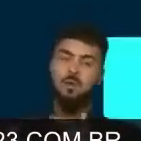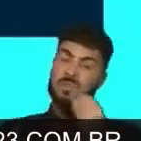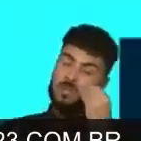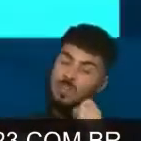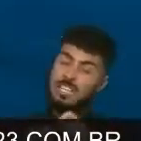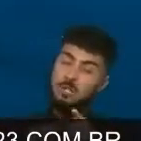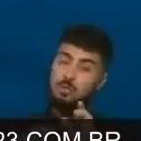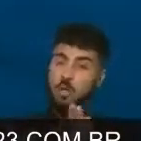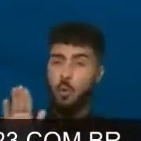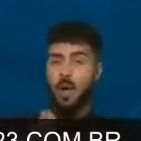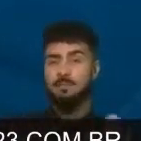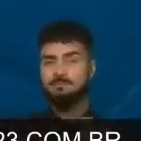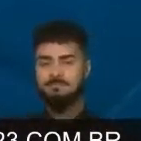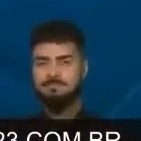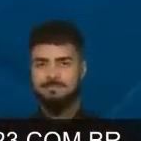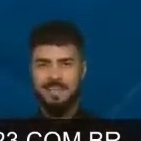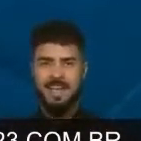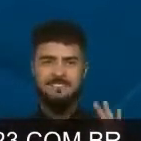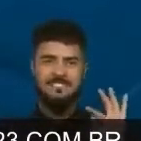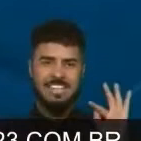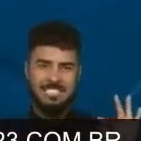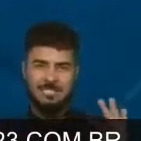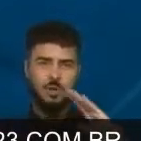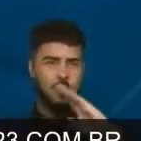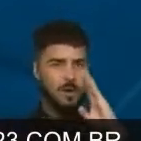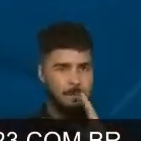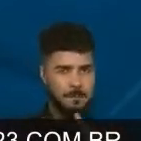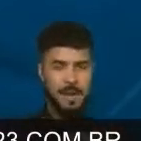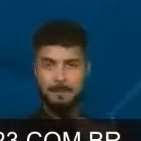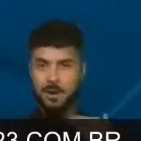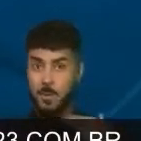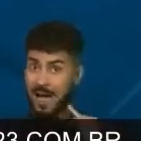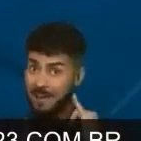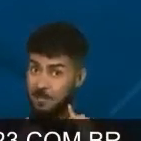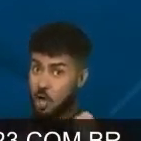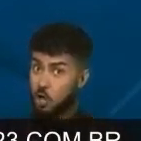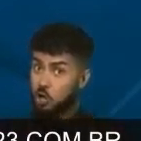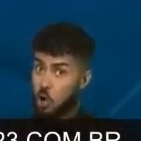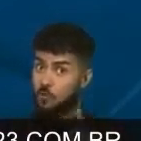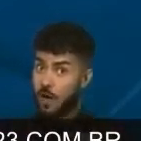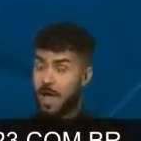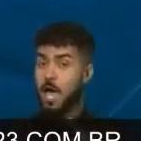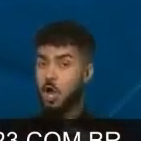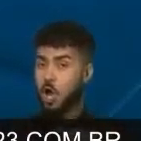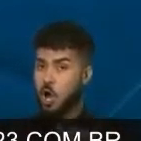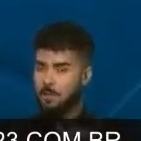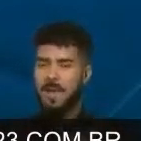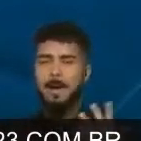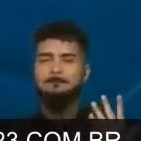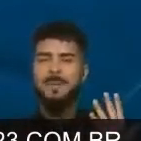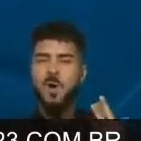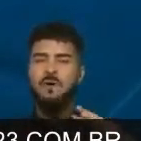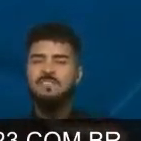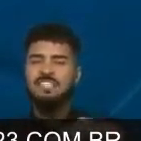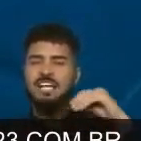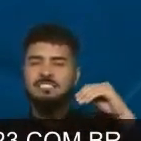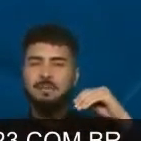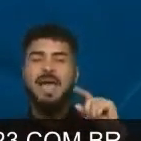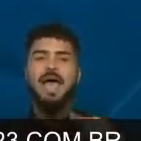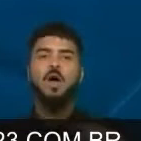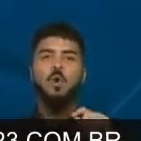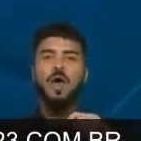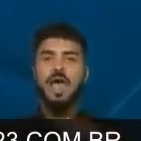né? A Federação Brasileira de Bancos alerta para um novo golpe chamado de mão fantasma, ou golpe do